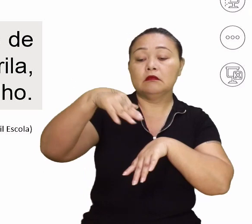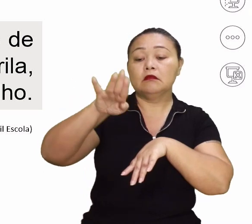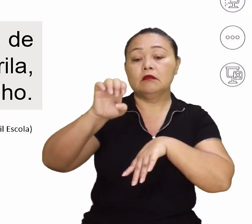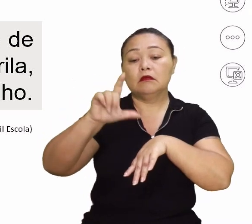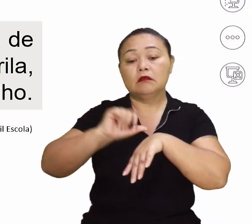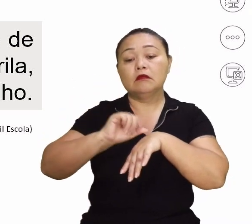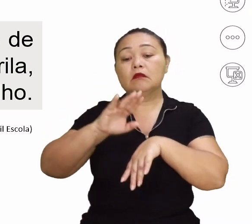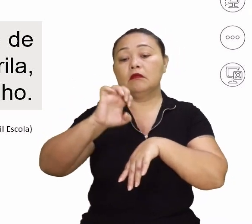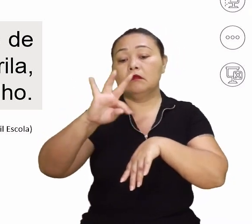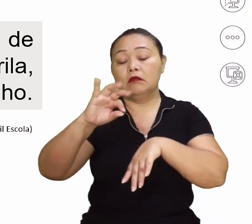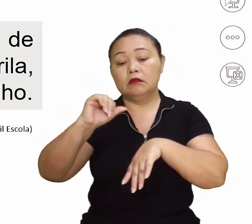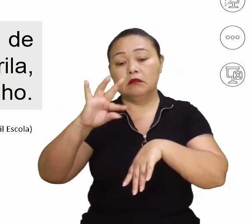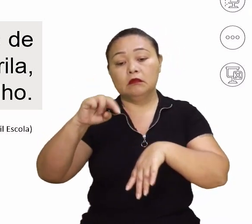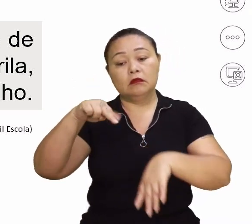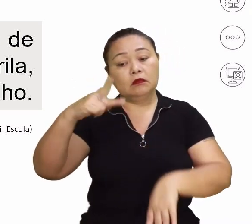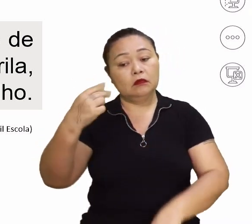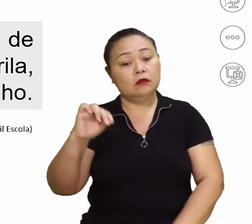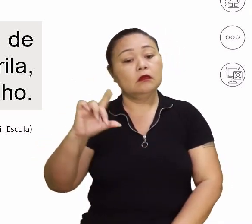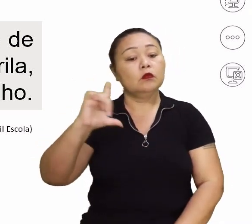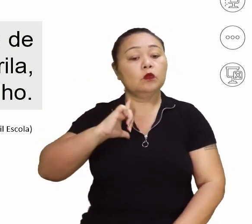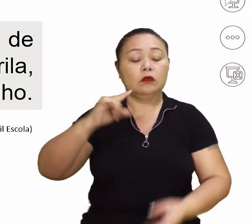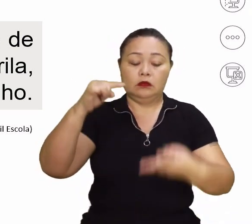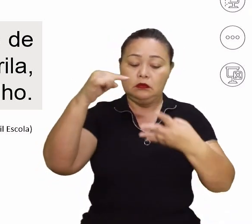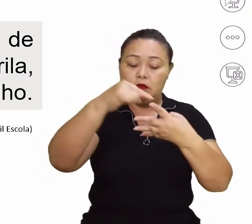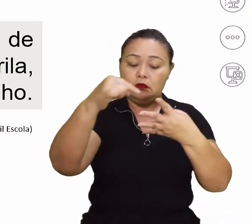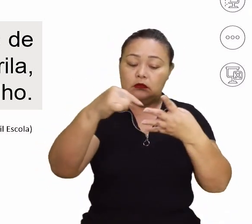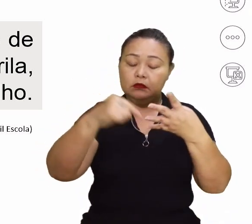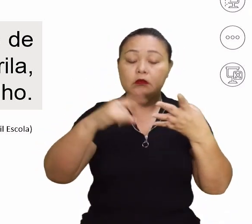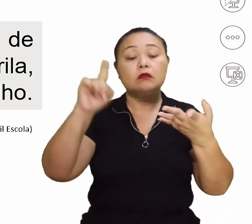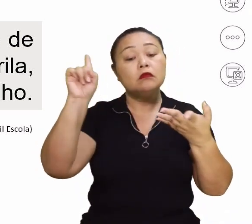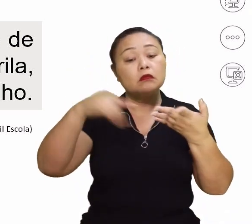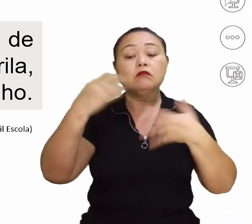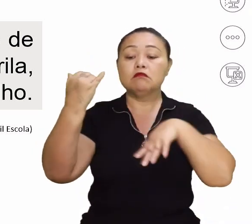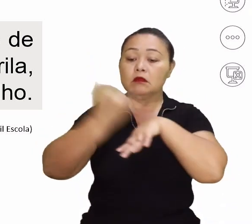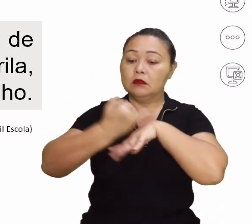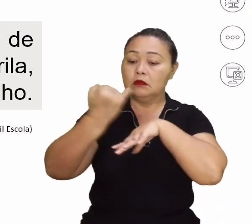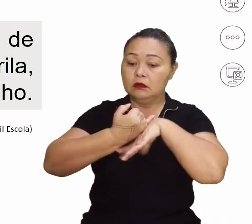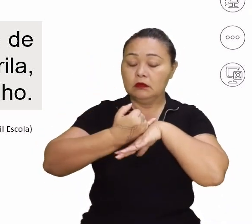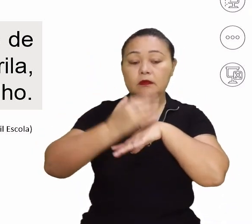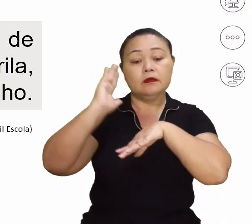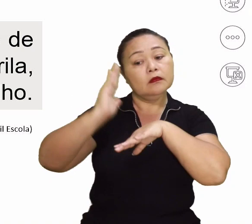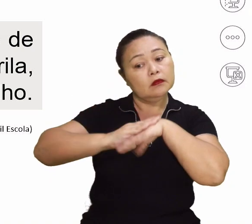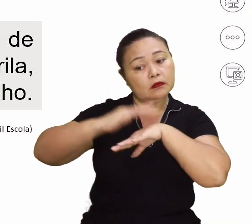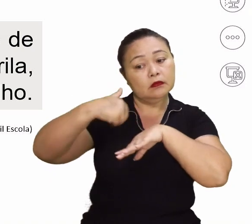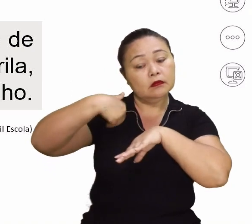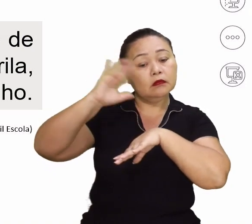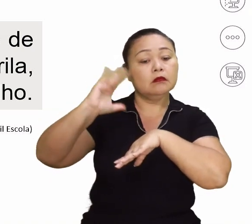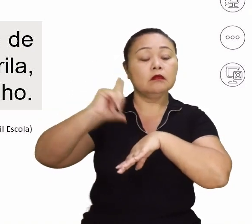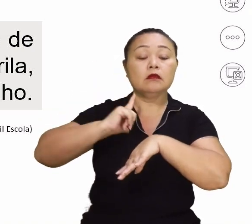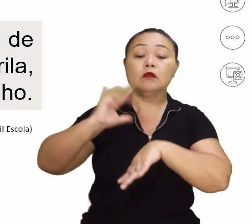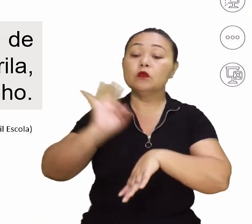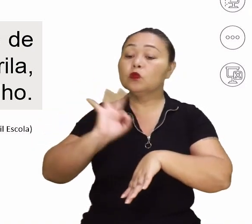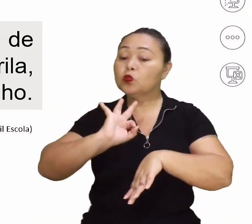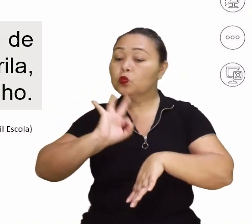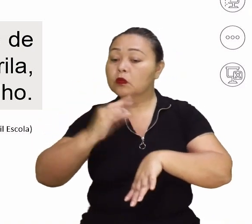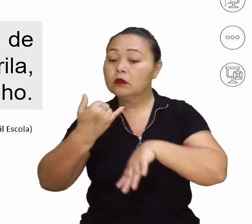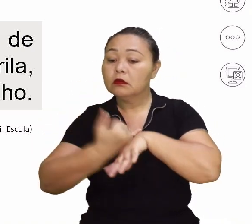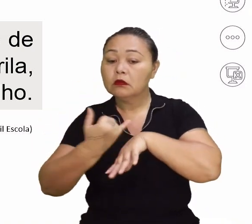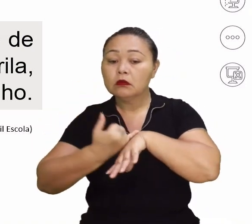estânio, que é a cassiterita, são os destaques dos metálicos. Entre os não